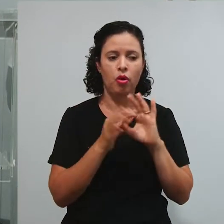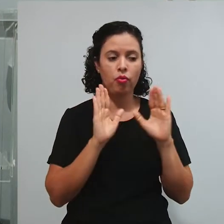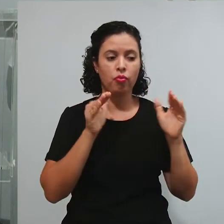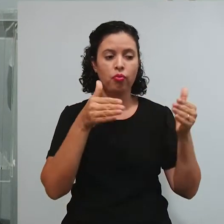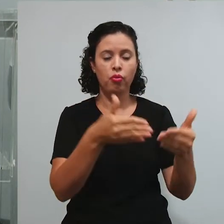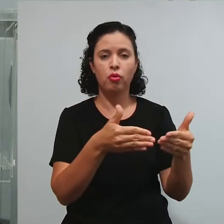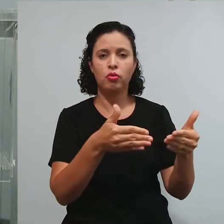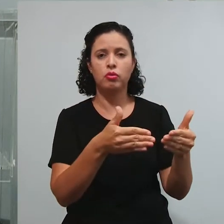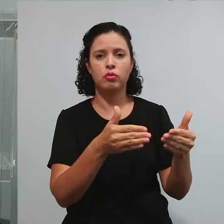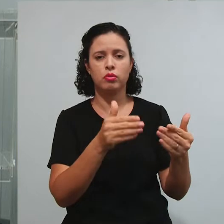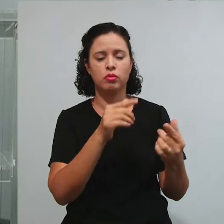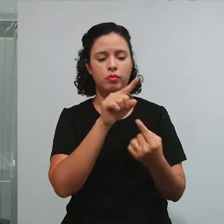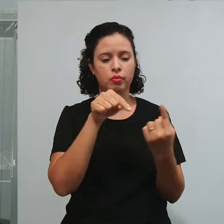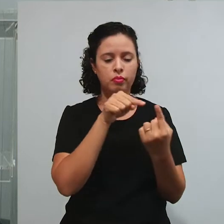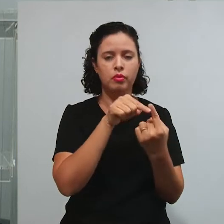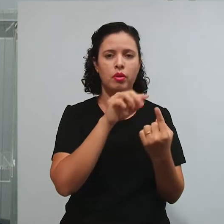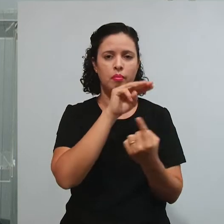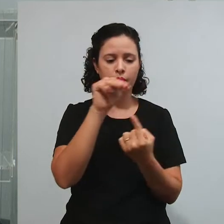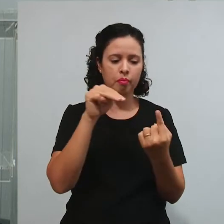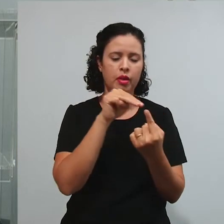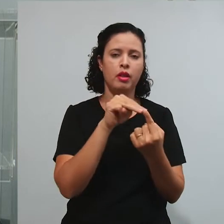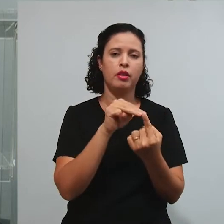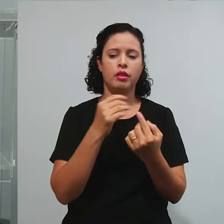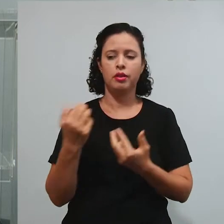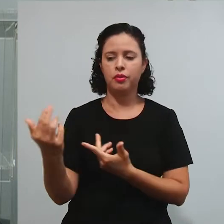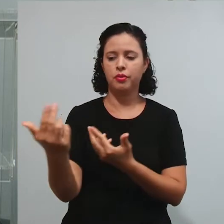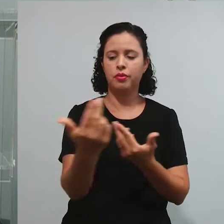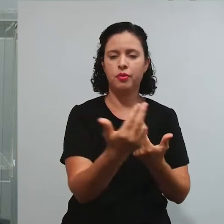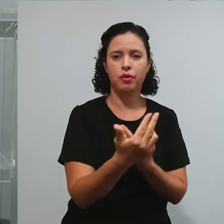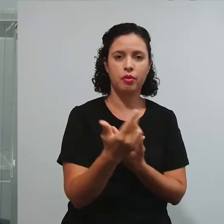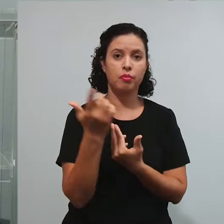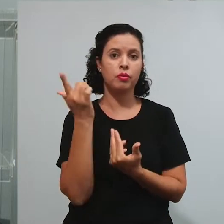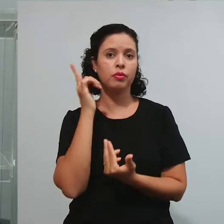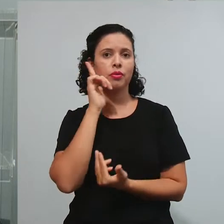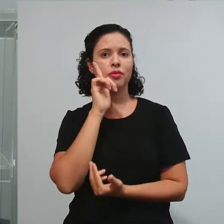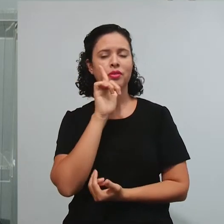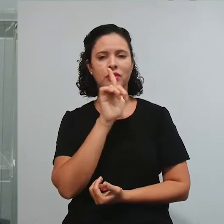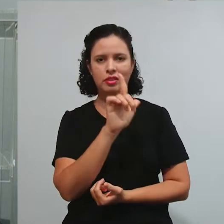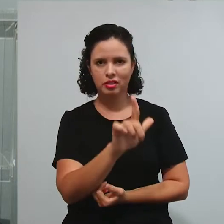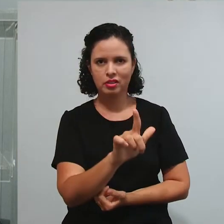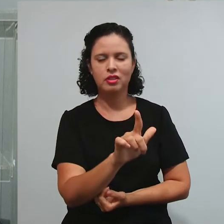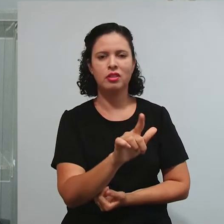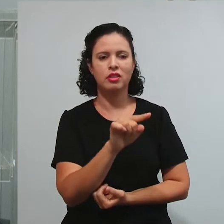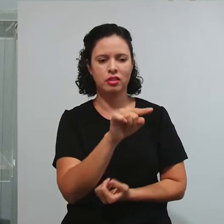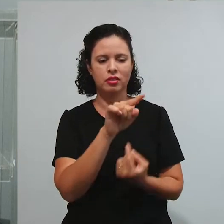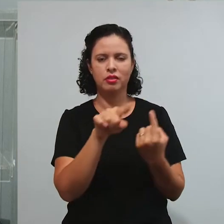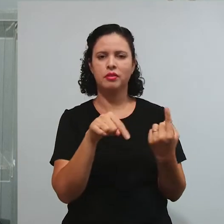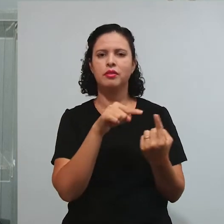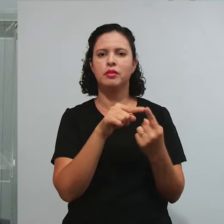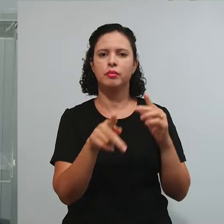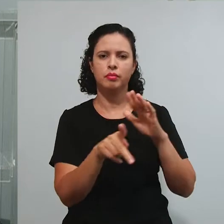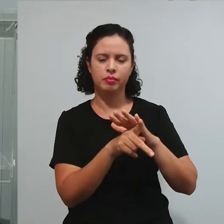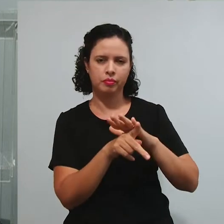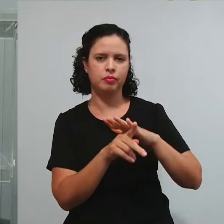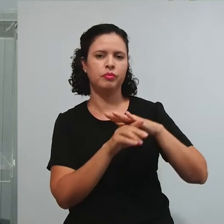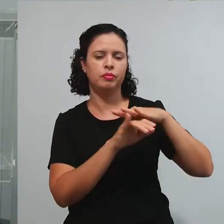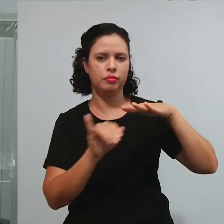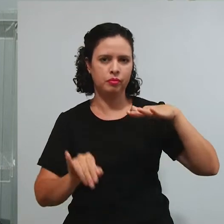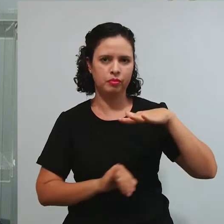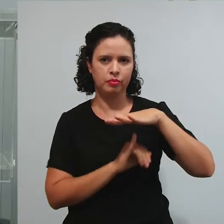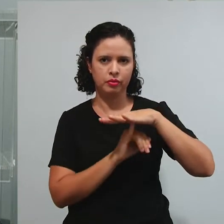mesma direção para atingir aquela missão, aquela finalidade da